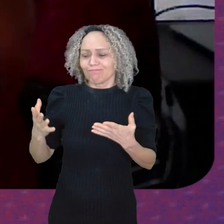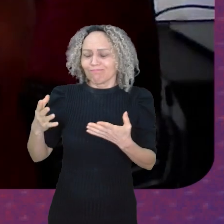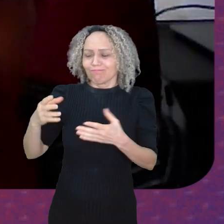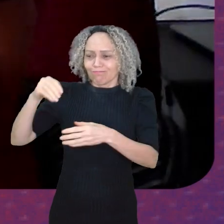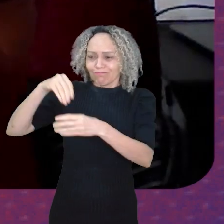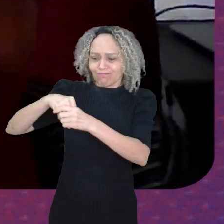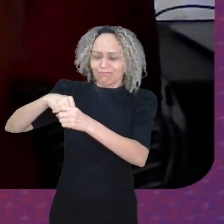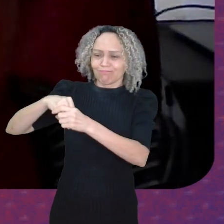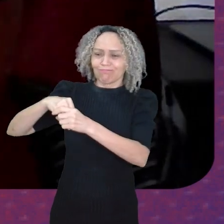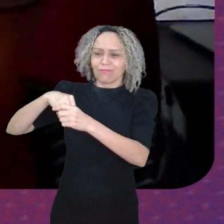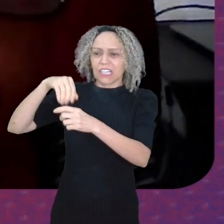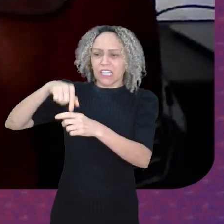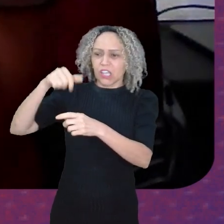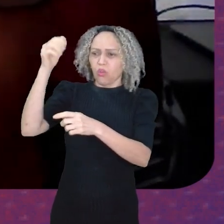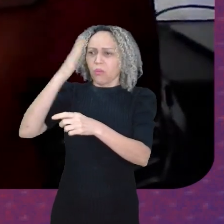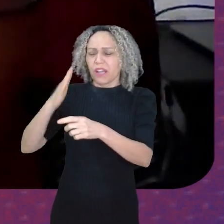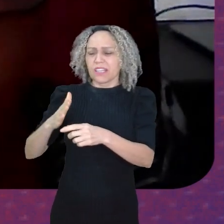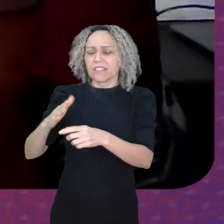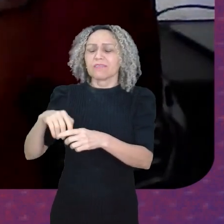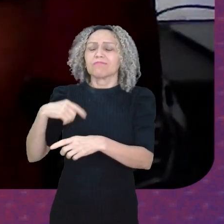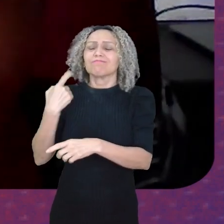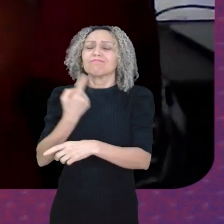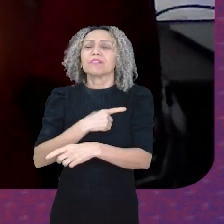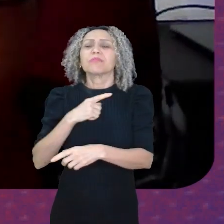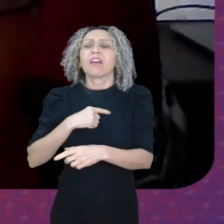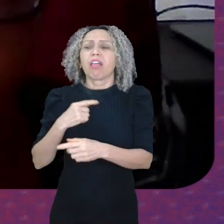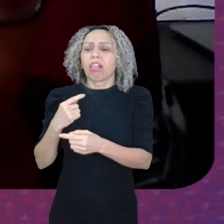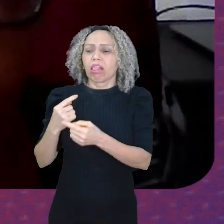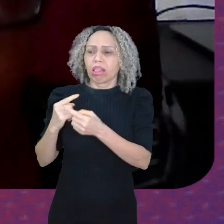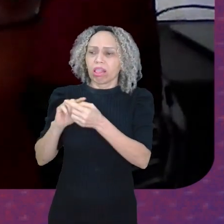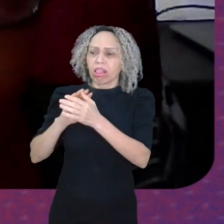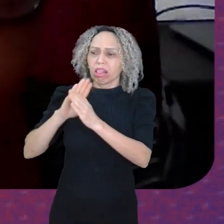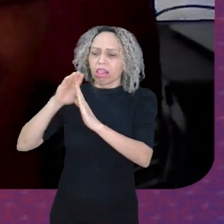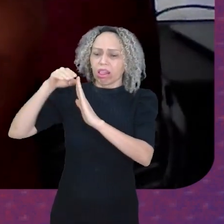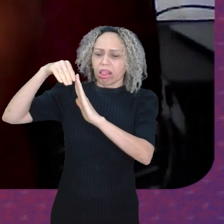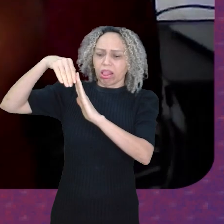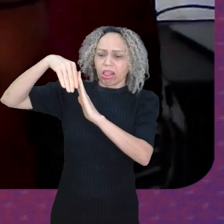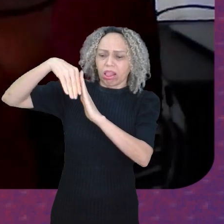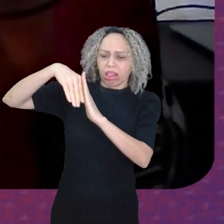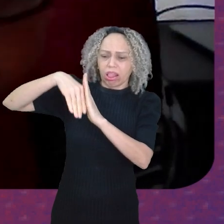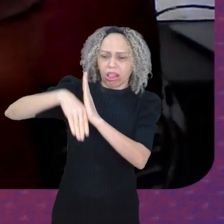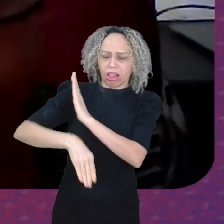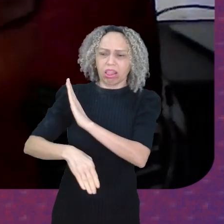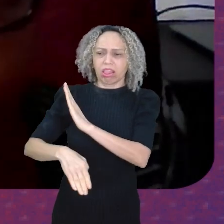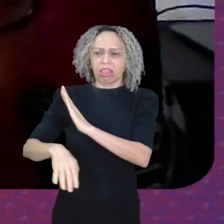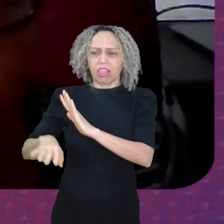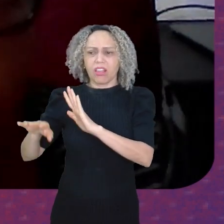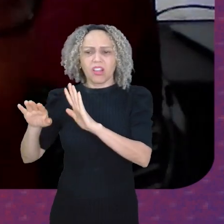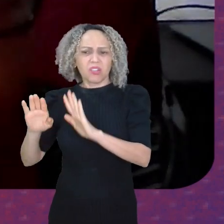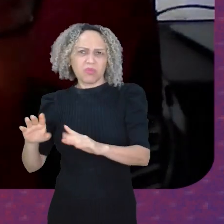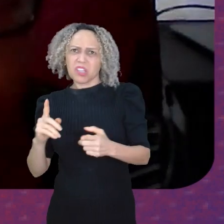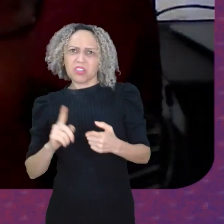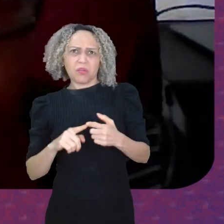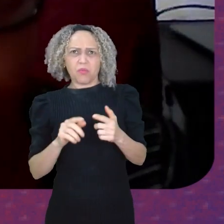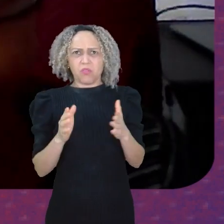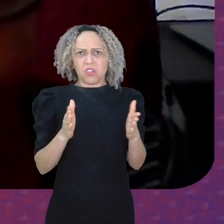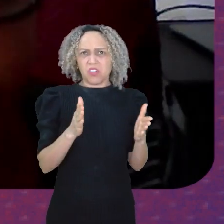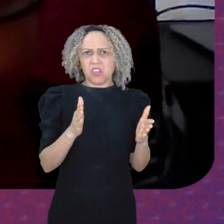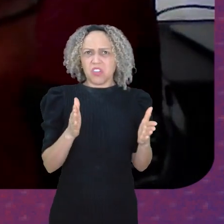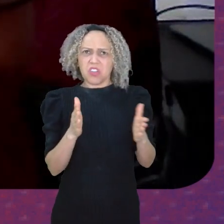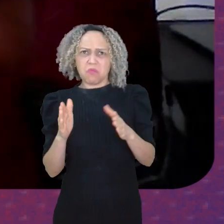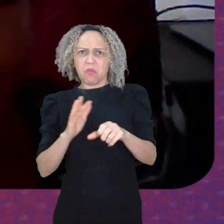Não só porque estamos vivendo um momento pandêmico que alheio à nossa vontade,